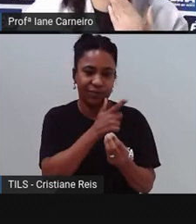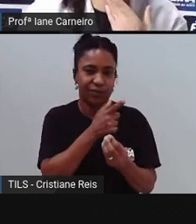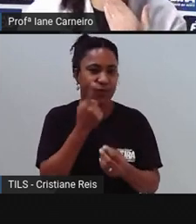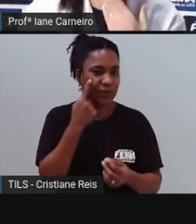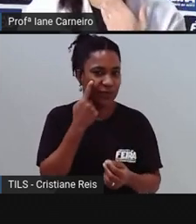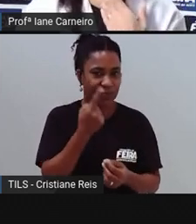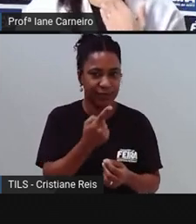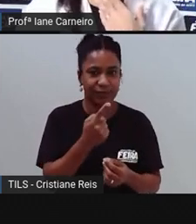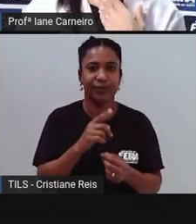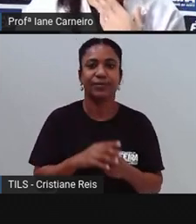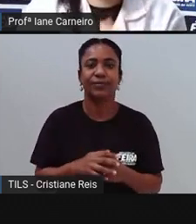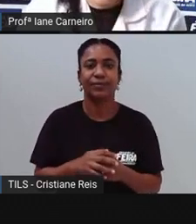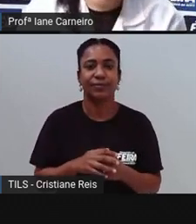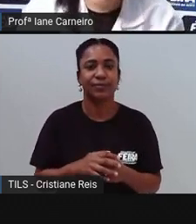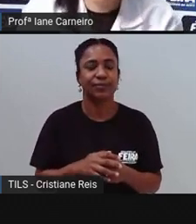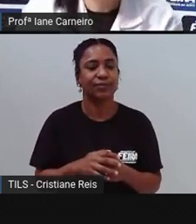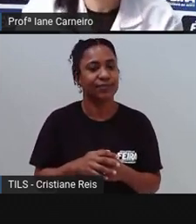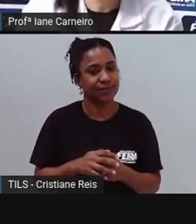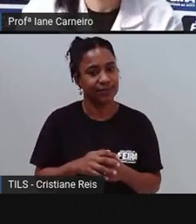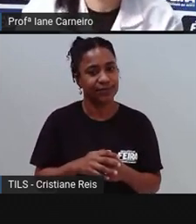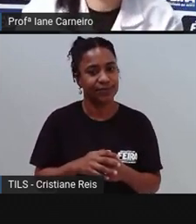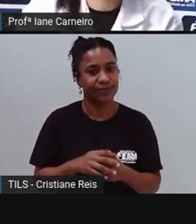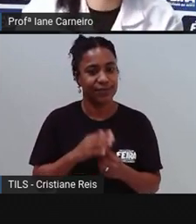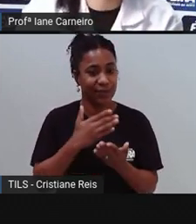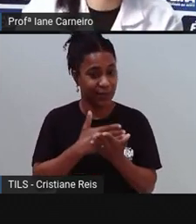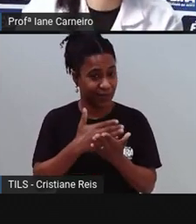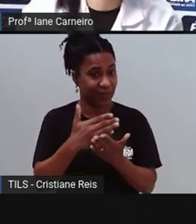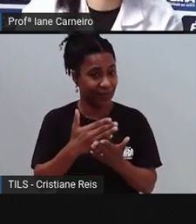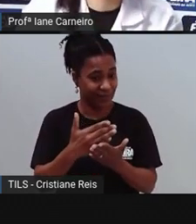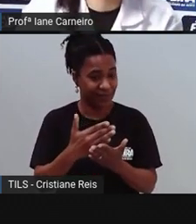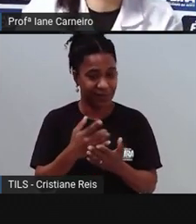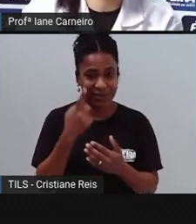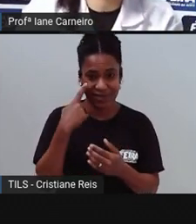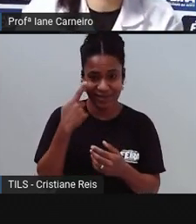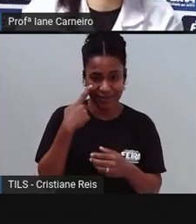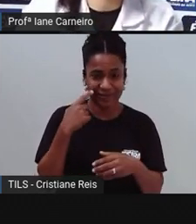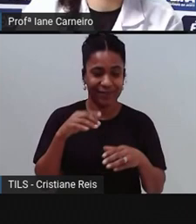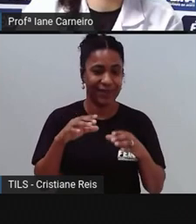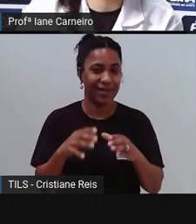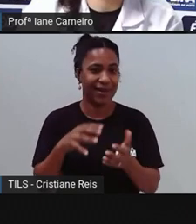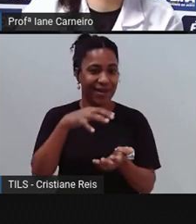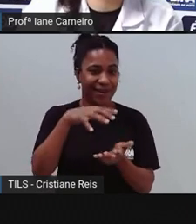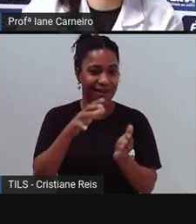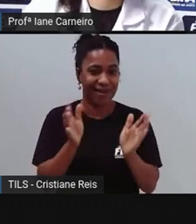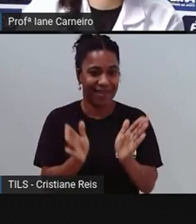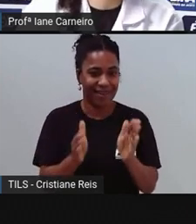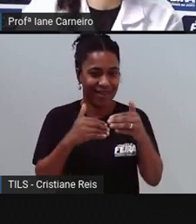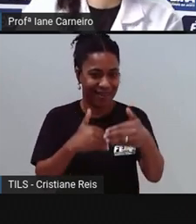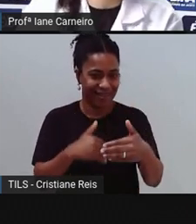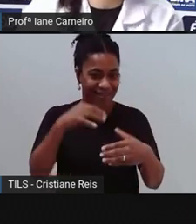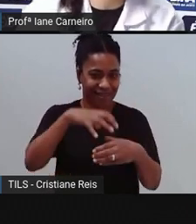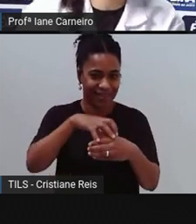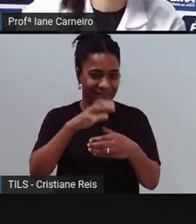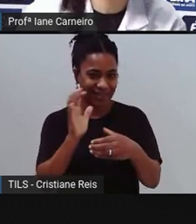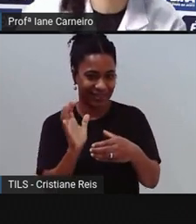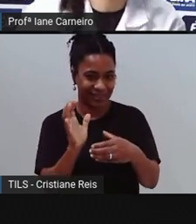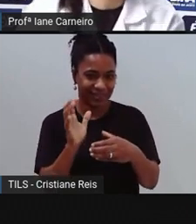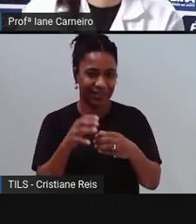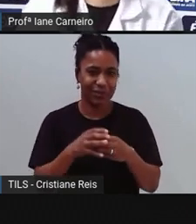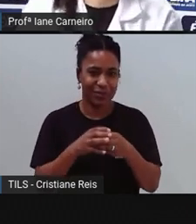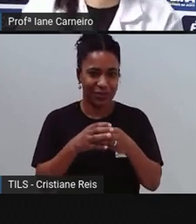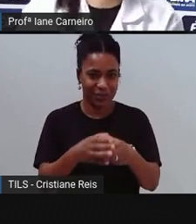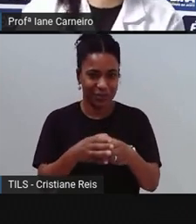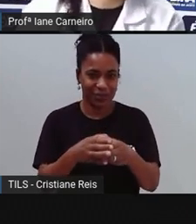por exemplo, ó, vai sobrar a embalagem do hambúrguer, que é esse aqui, ó, que se tiver sem